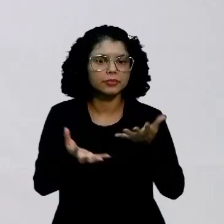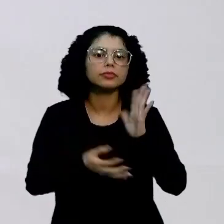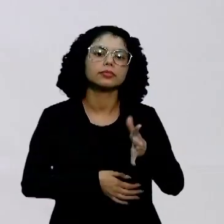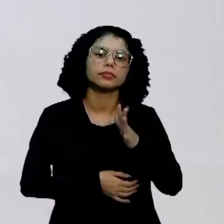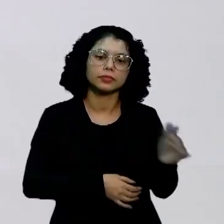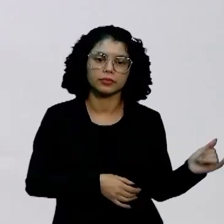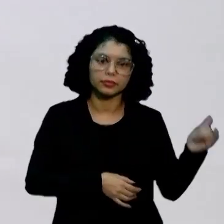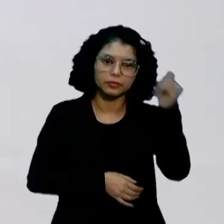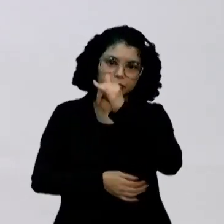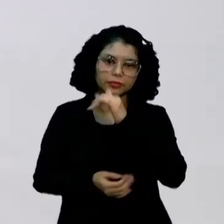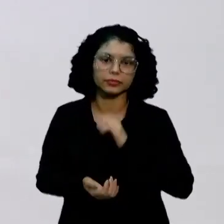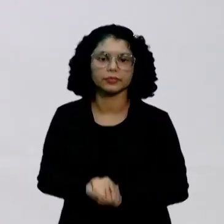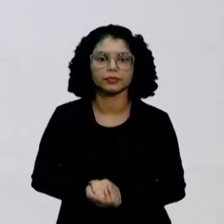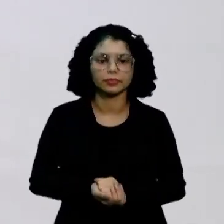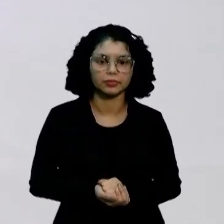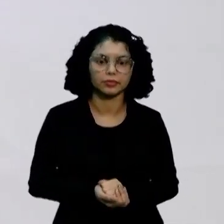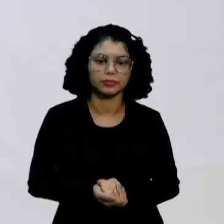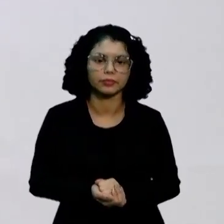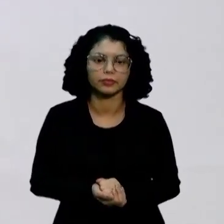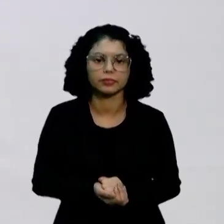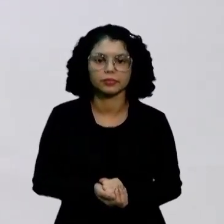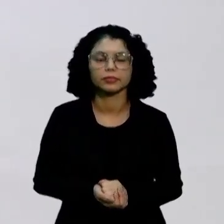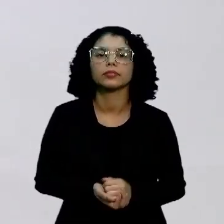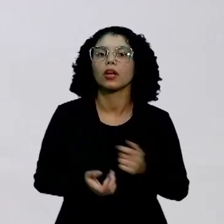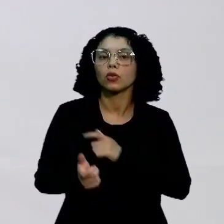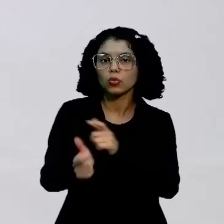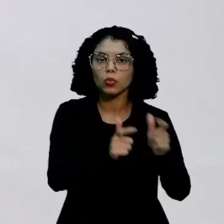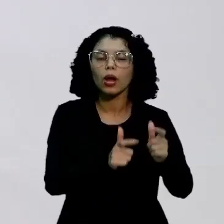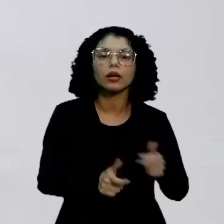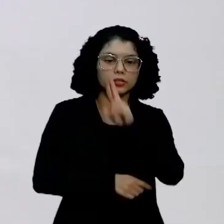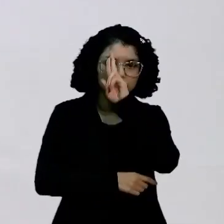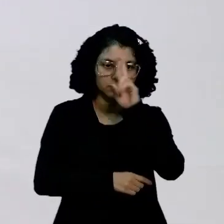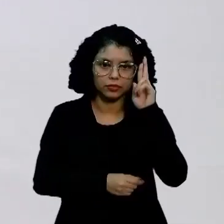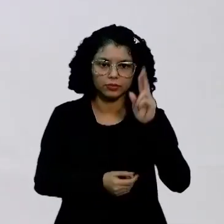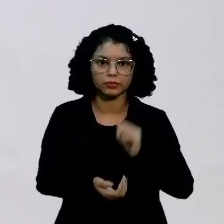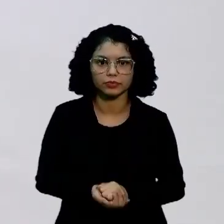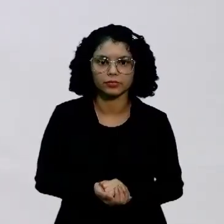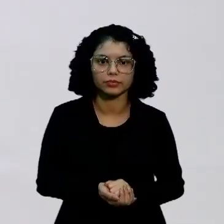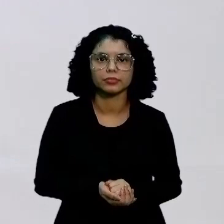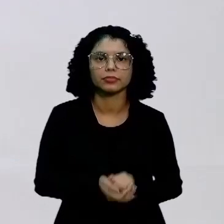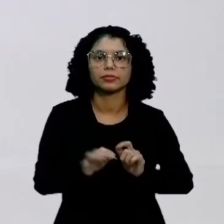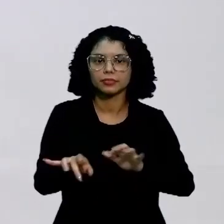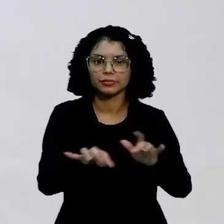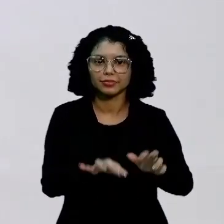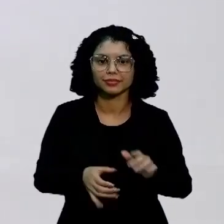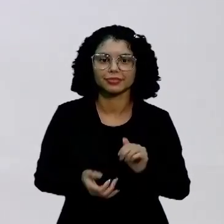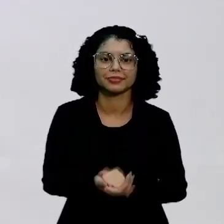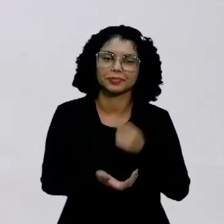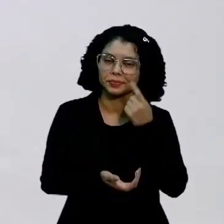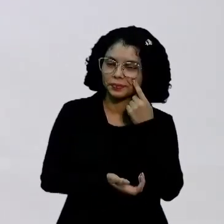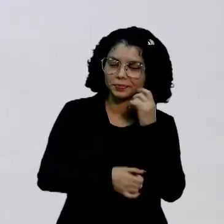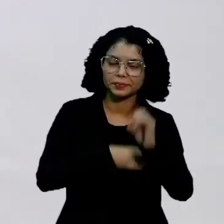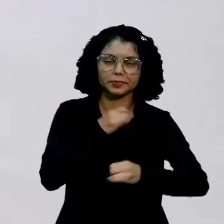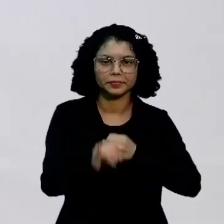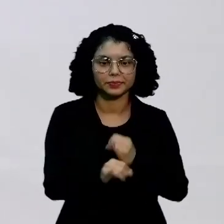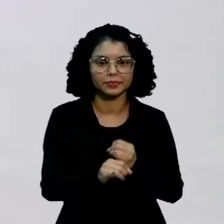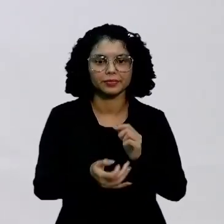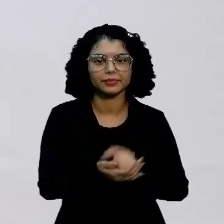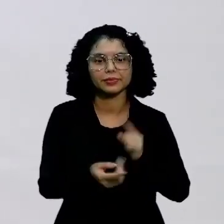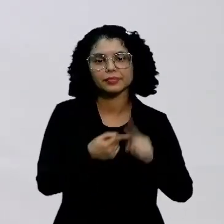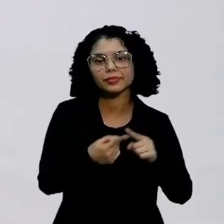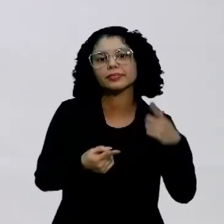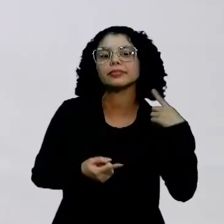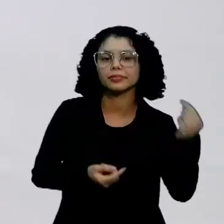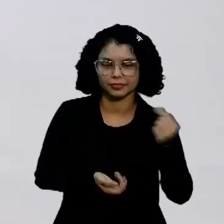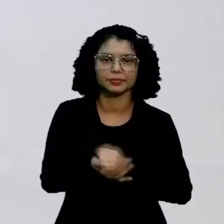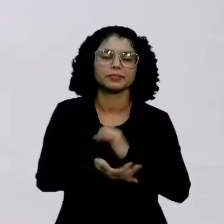e gosta de ir a centro histórico, eu, por exemplo, vou lá na internet e vejo tudo. Porque quem não sai de